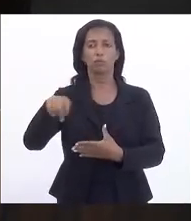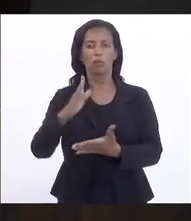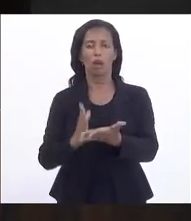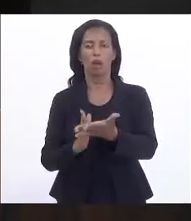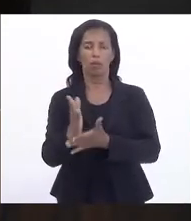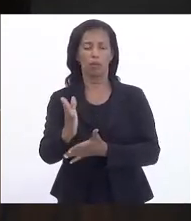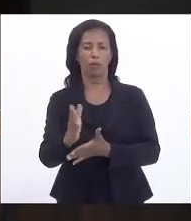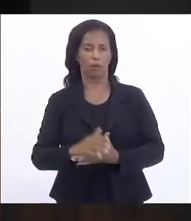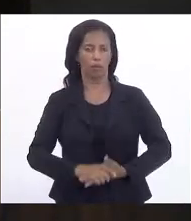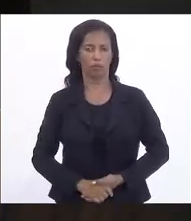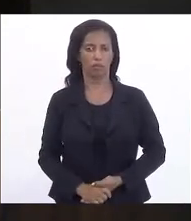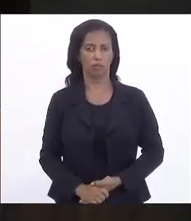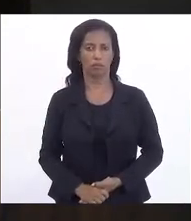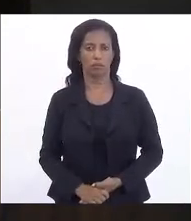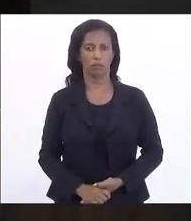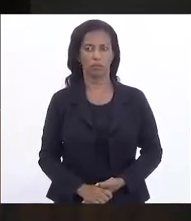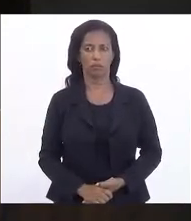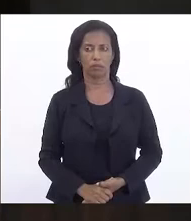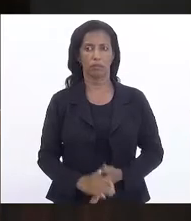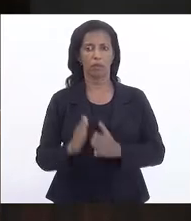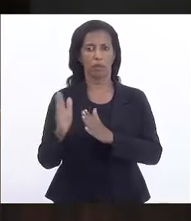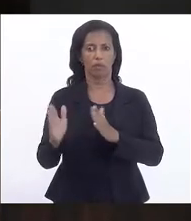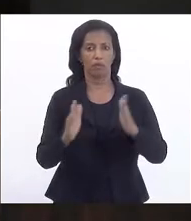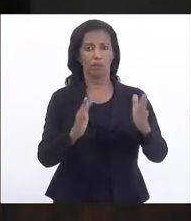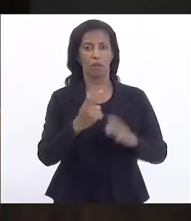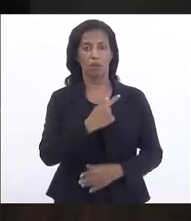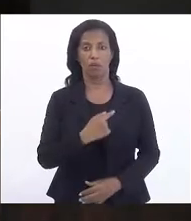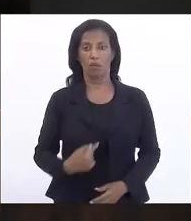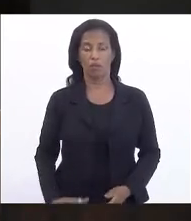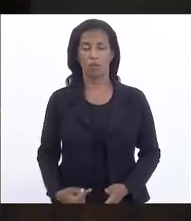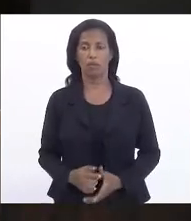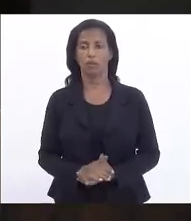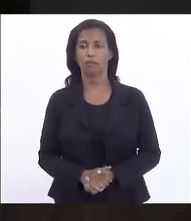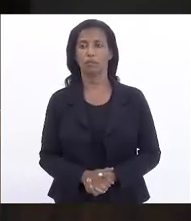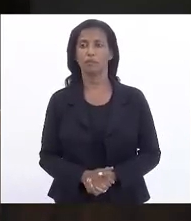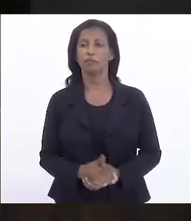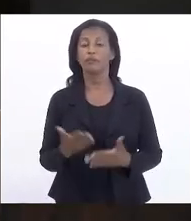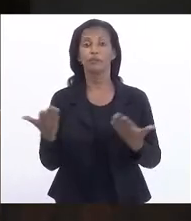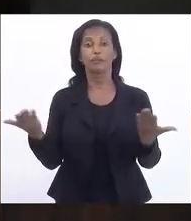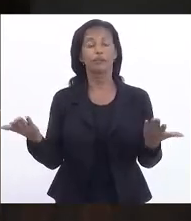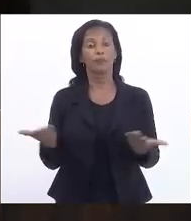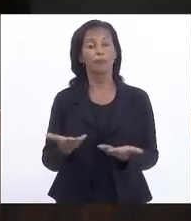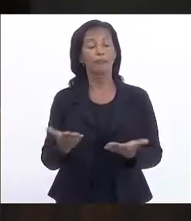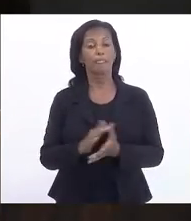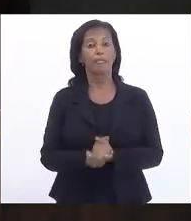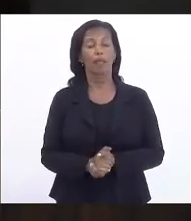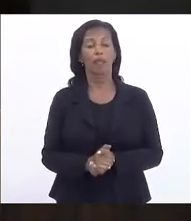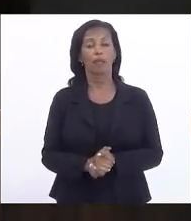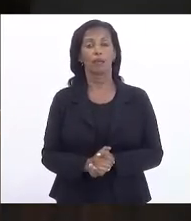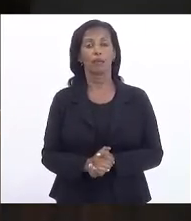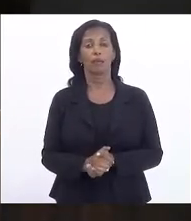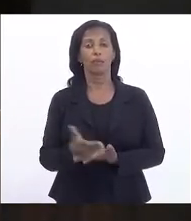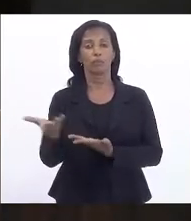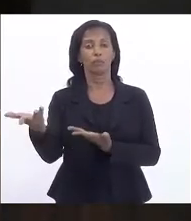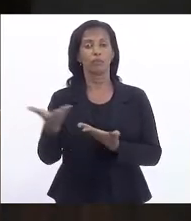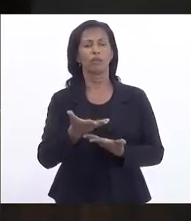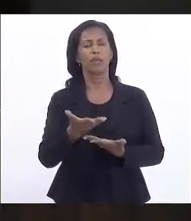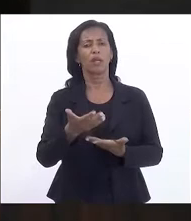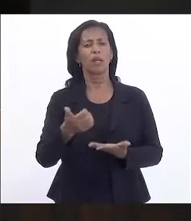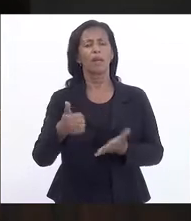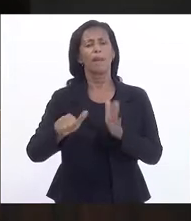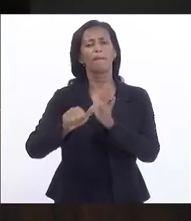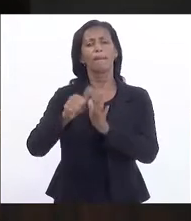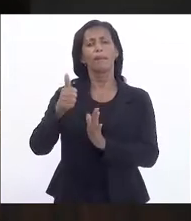aprovado vai ao governador agora eu vou conceder primeiro a